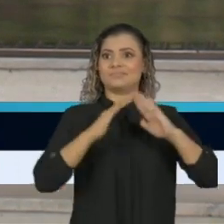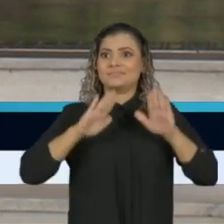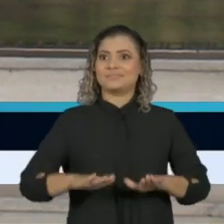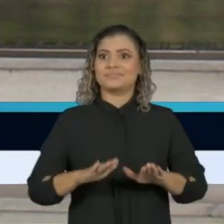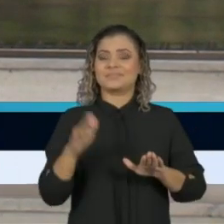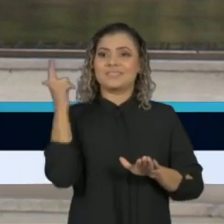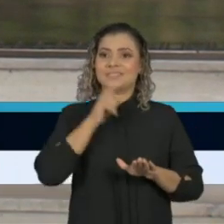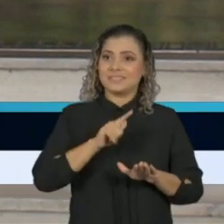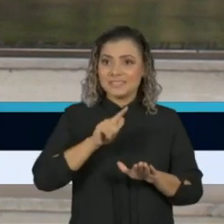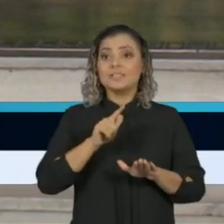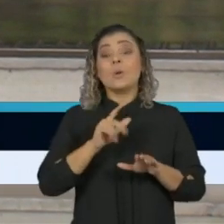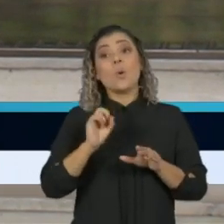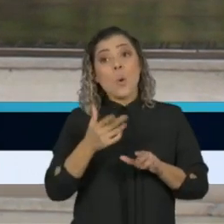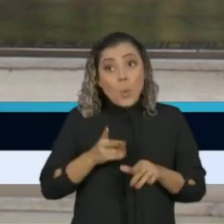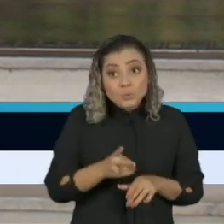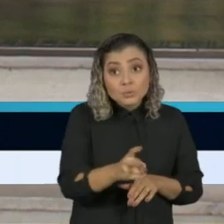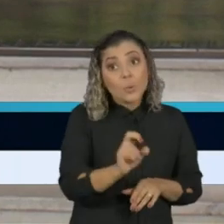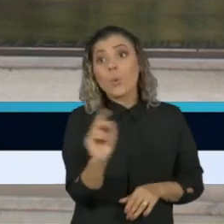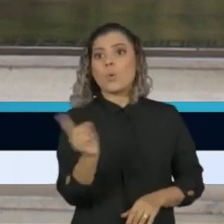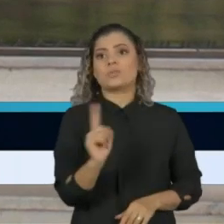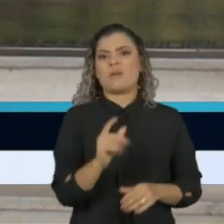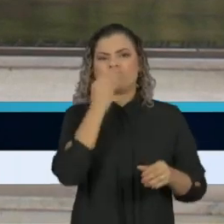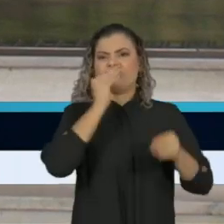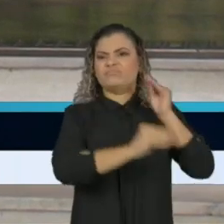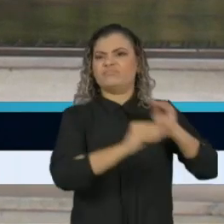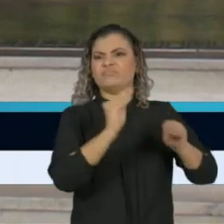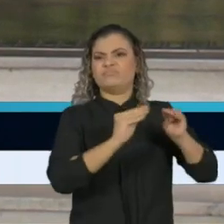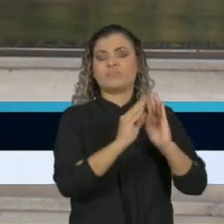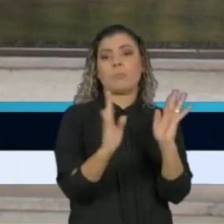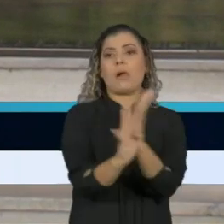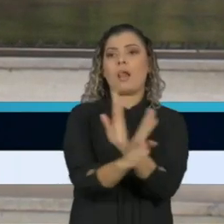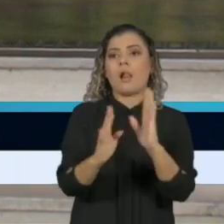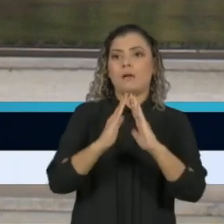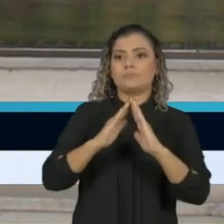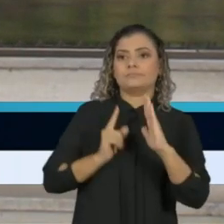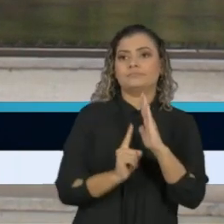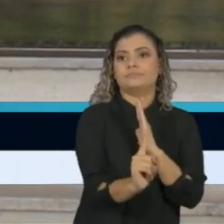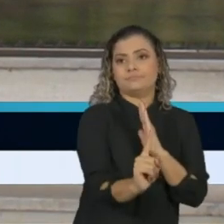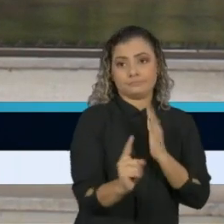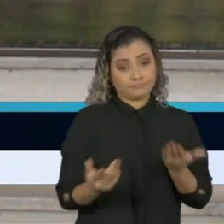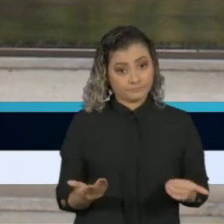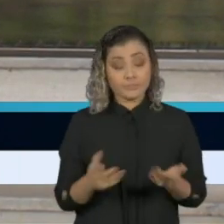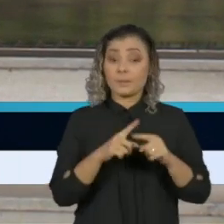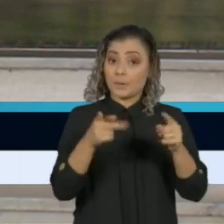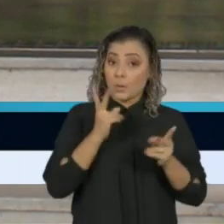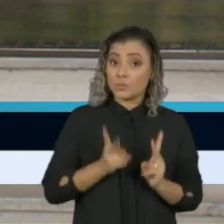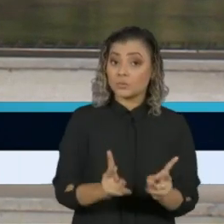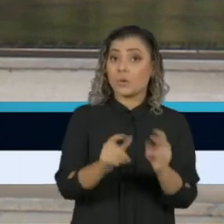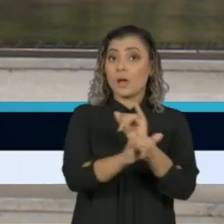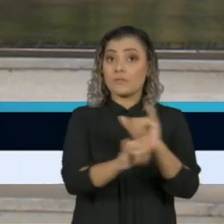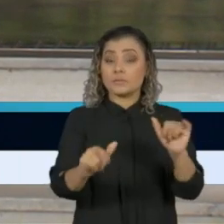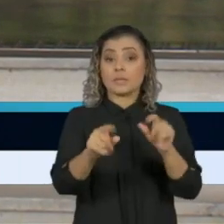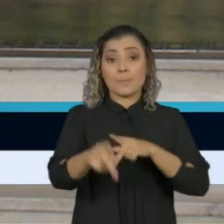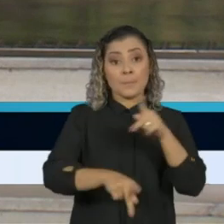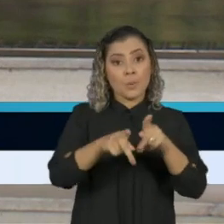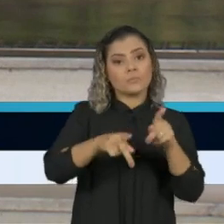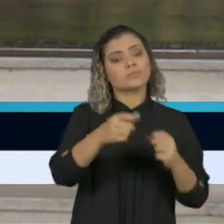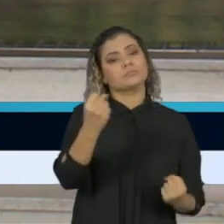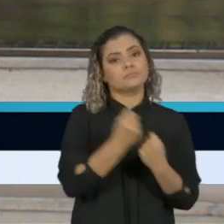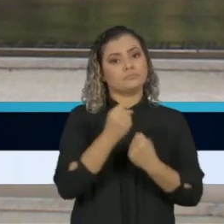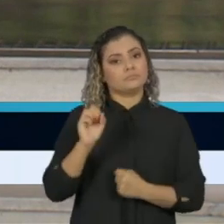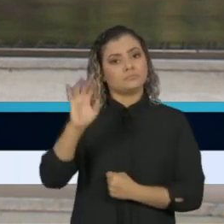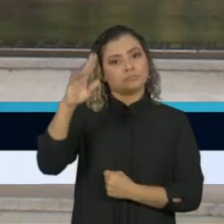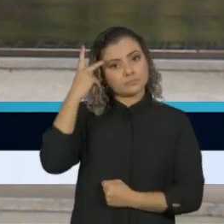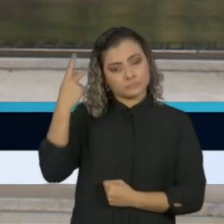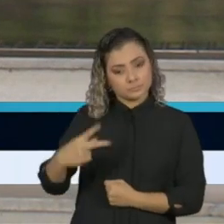está mantida ou não. Mas quero voltar a dizer aqui, havendo a cooperação da população do estado de São